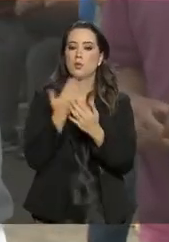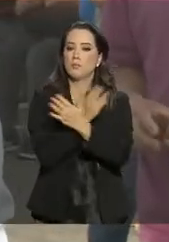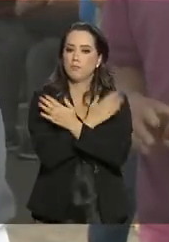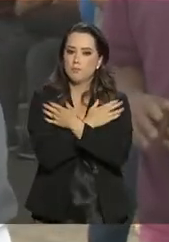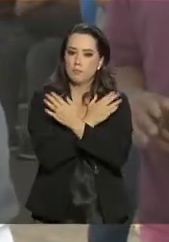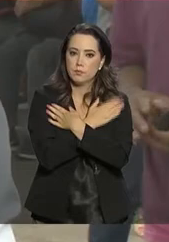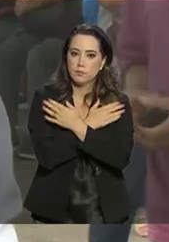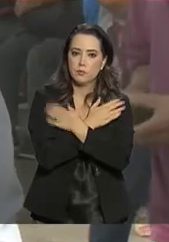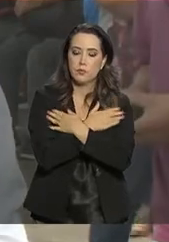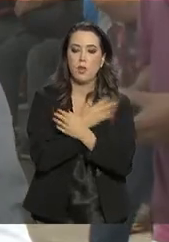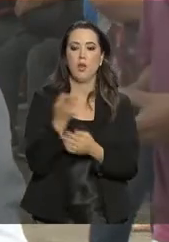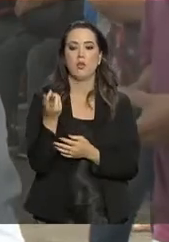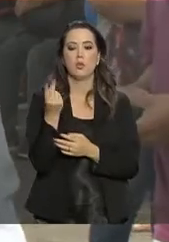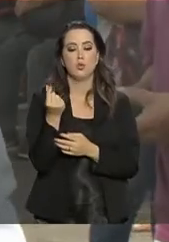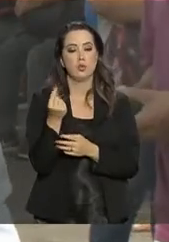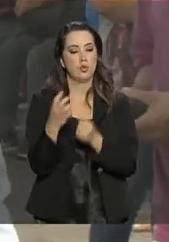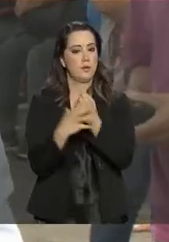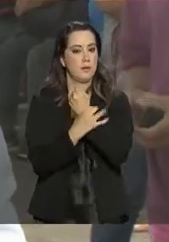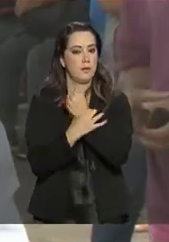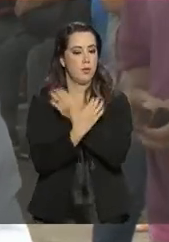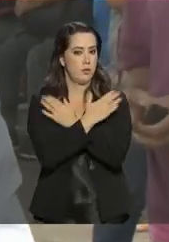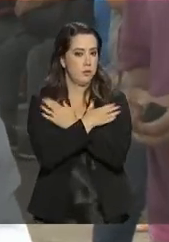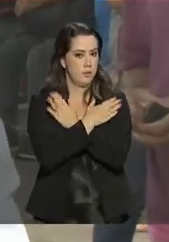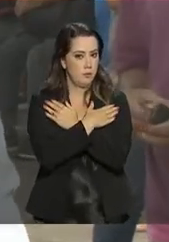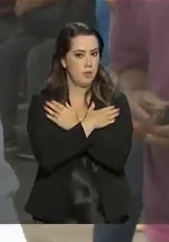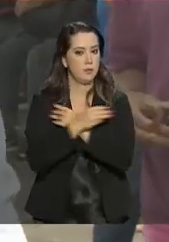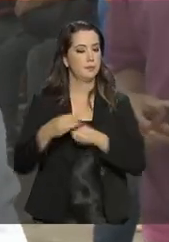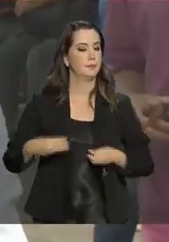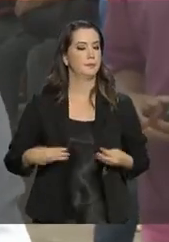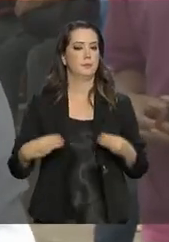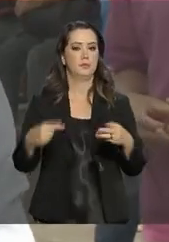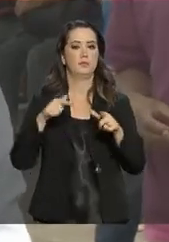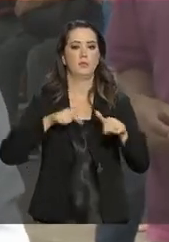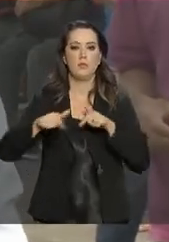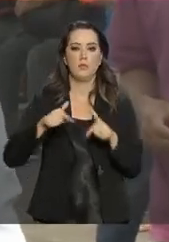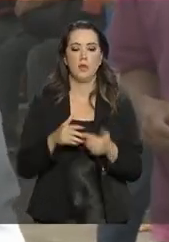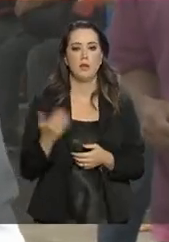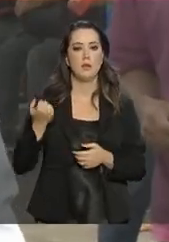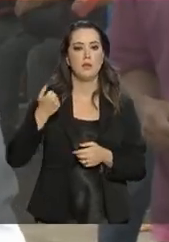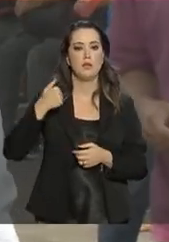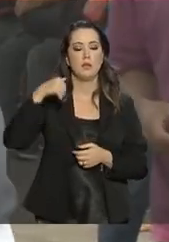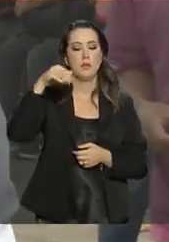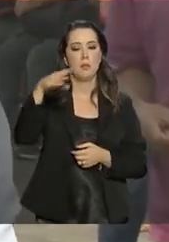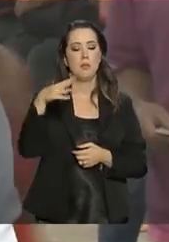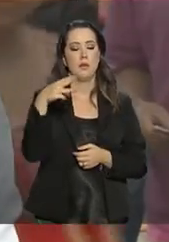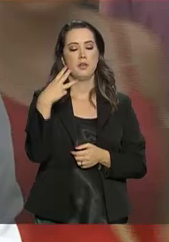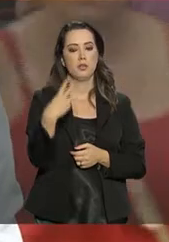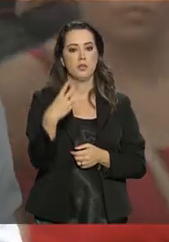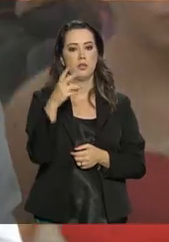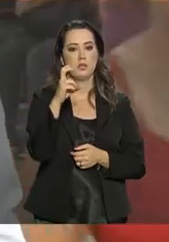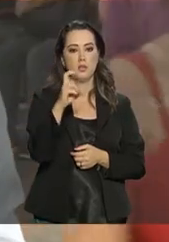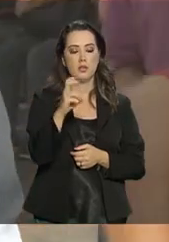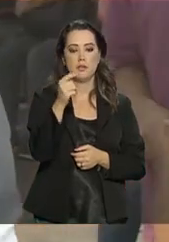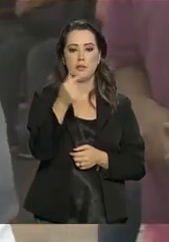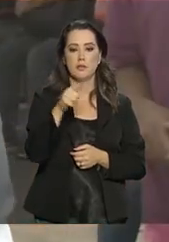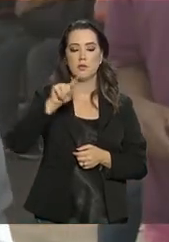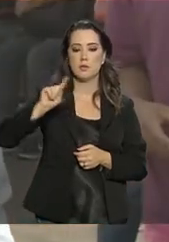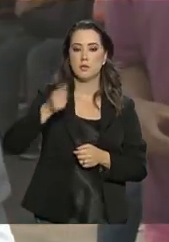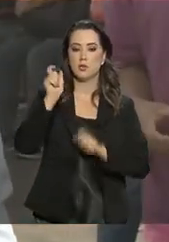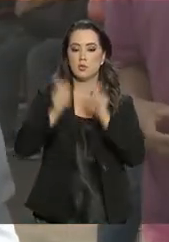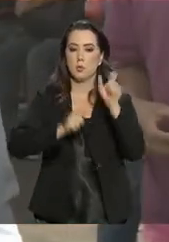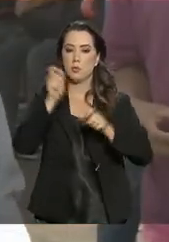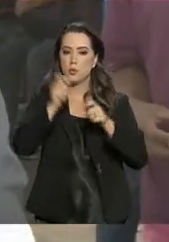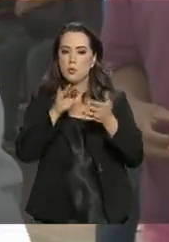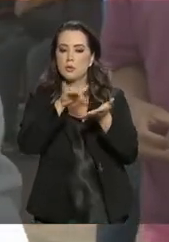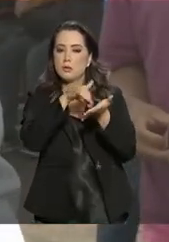e que recebem o seguro desemprego do ministério do trabalho dos mais de 357 mil alunos